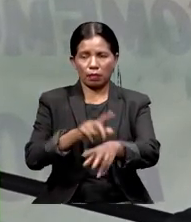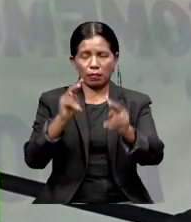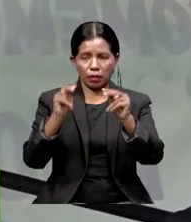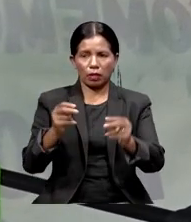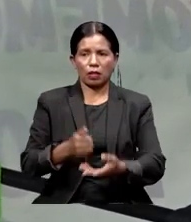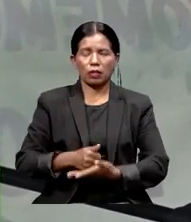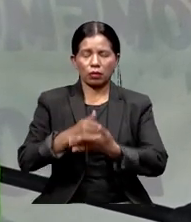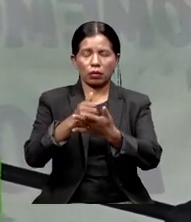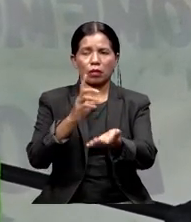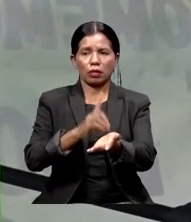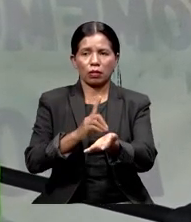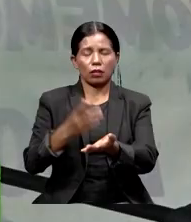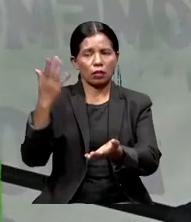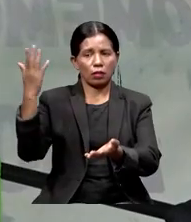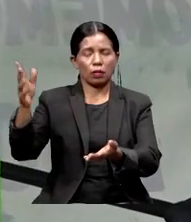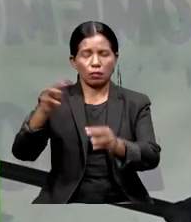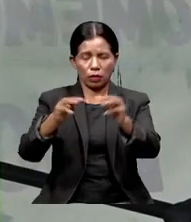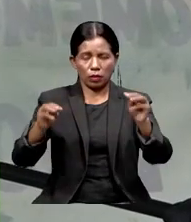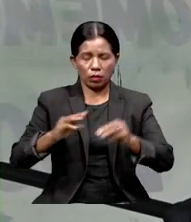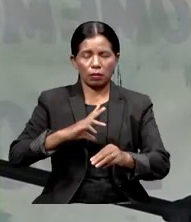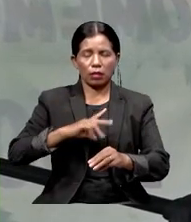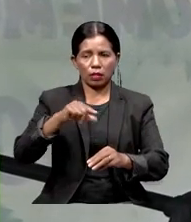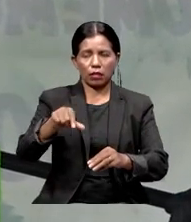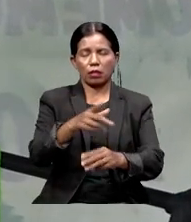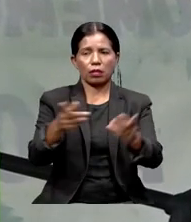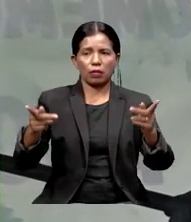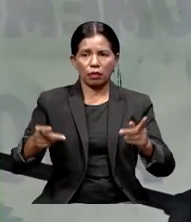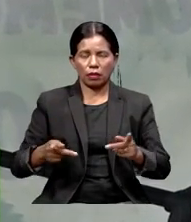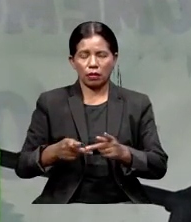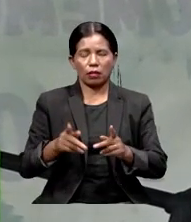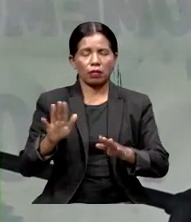atendimento médico iha município Likisa no área nebe haleu.